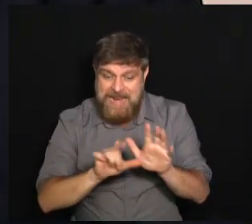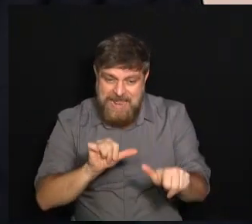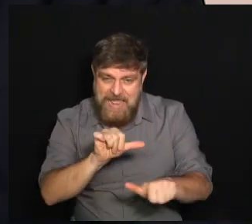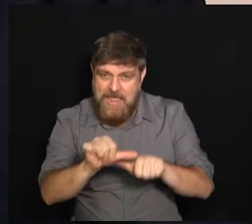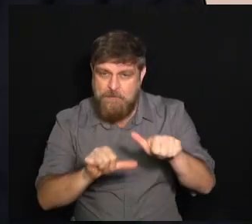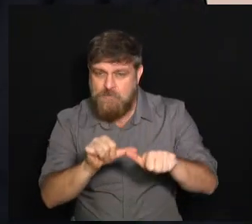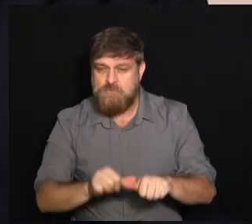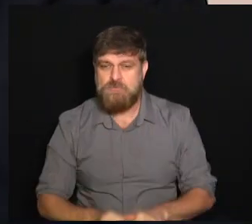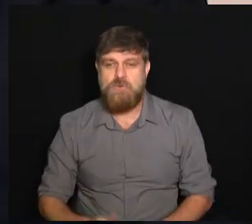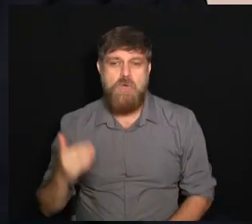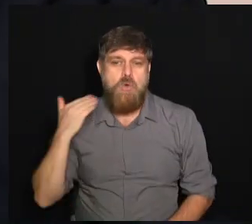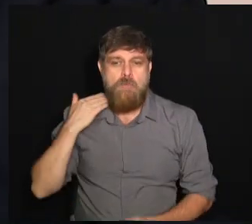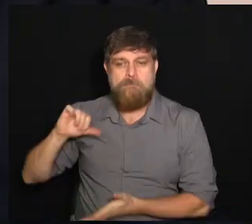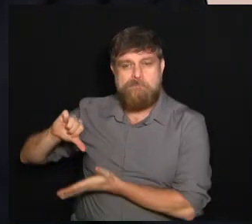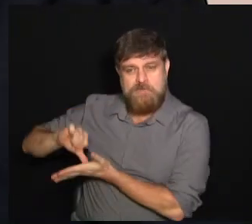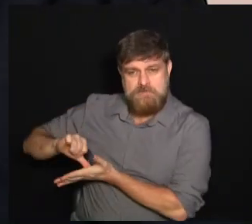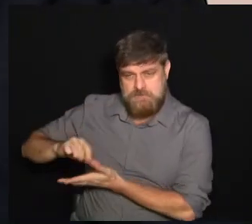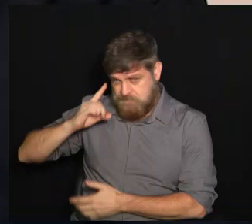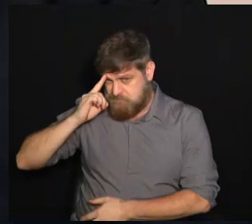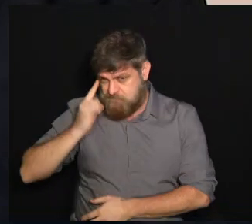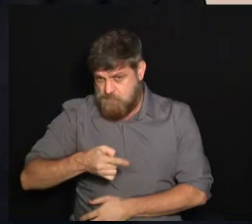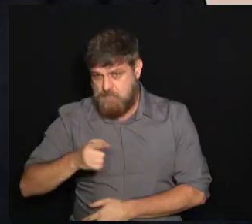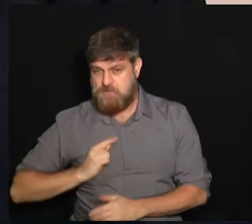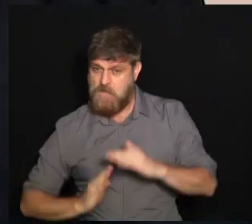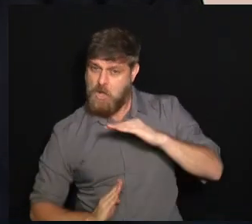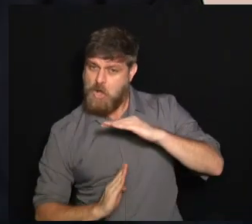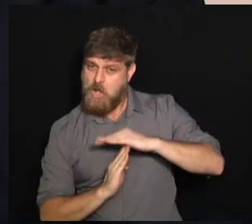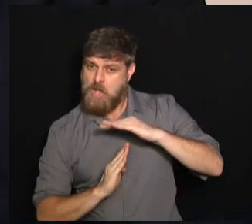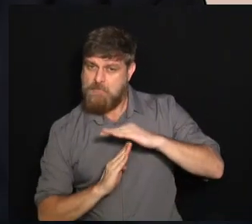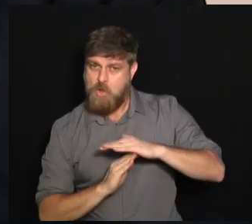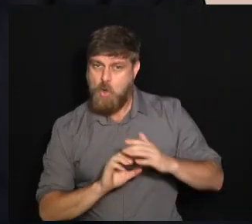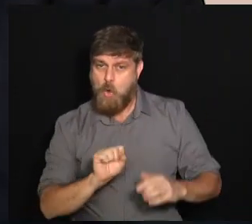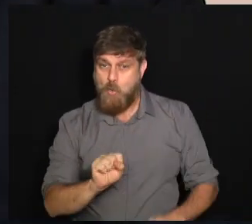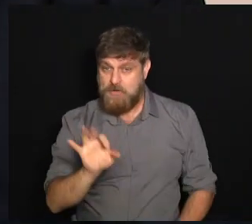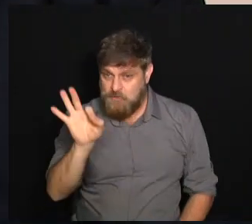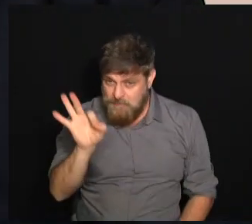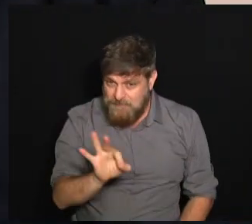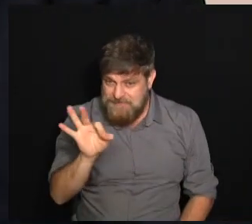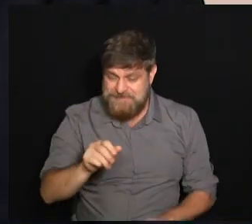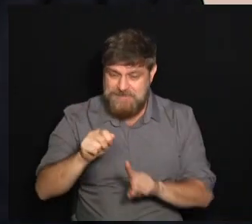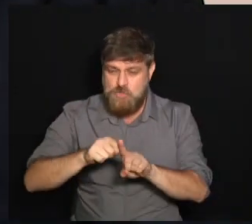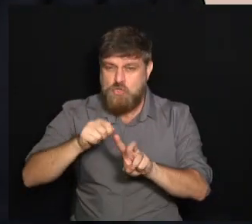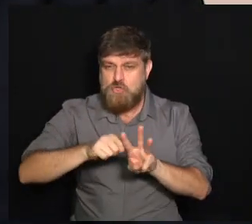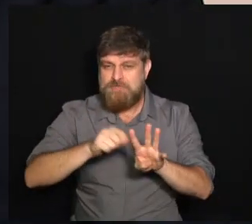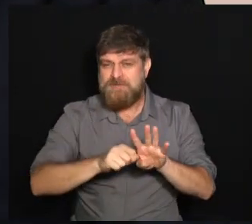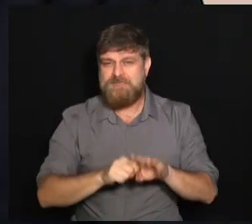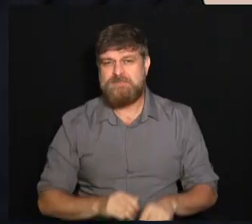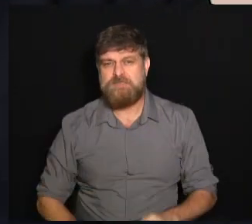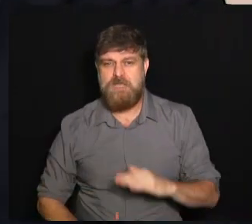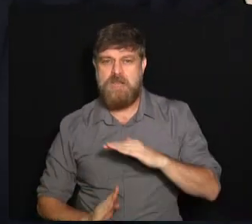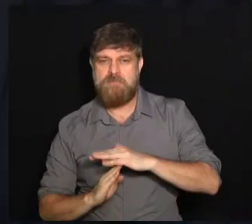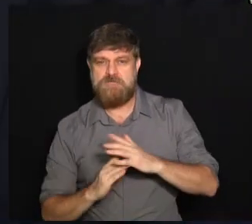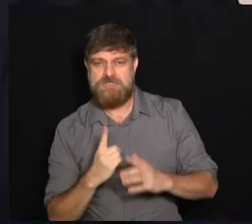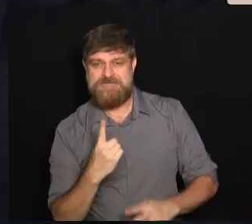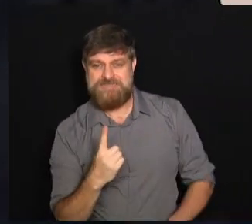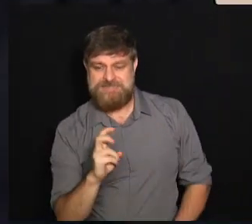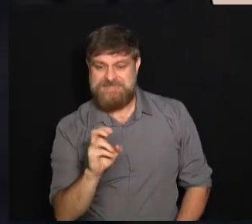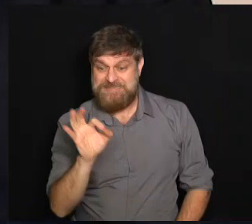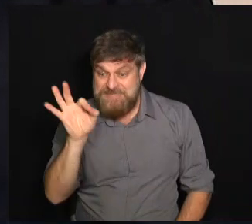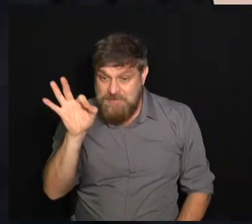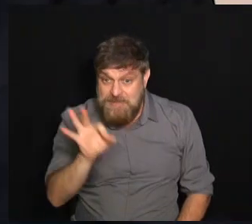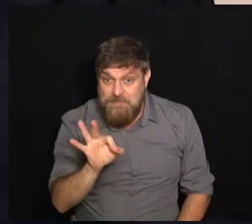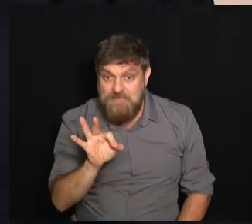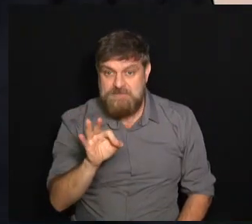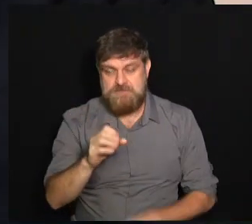Banco Central aí determinou um teto máximo de 8% ao mês, que chega aí em torno de 150% ao ano,